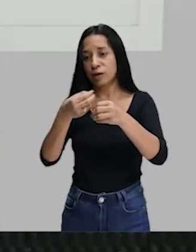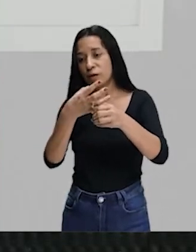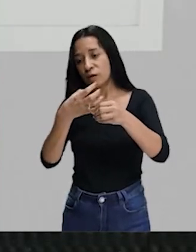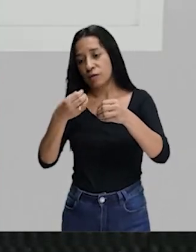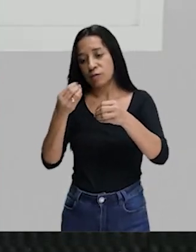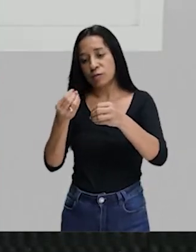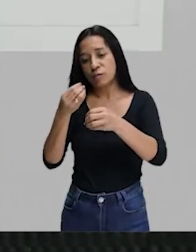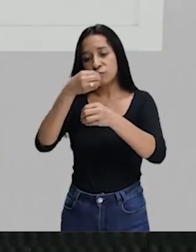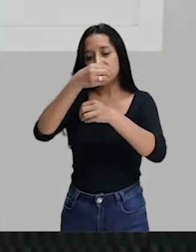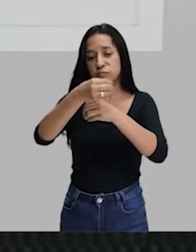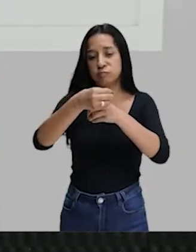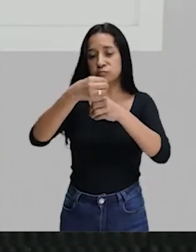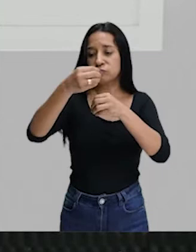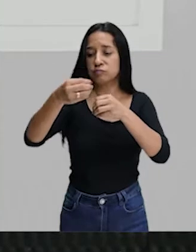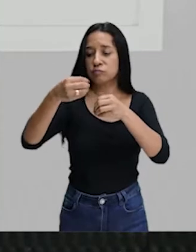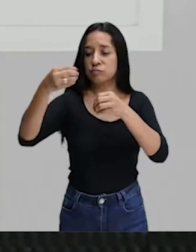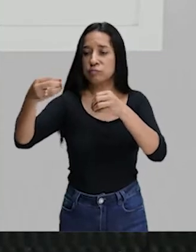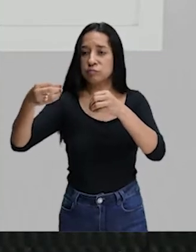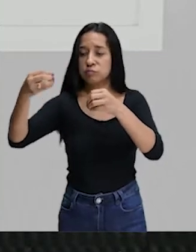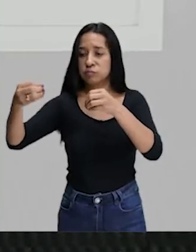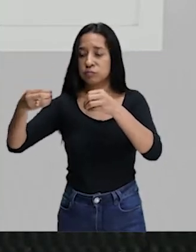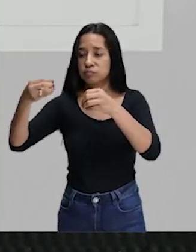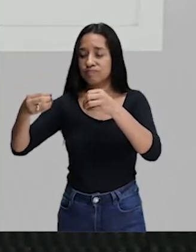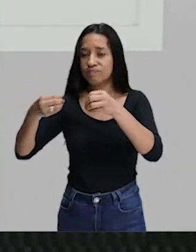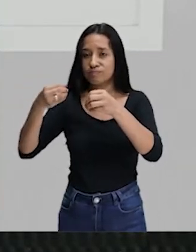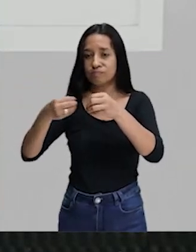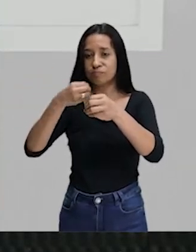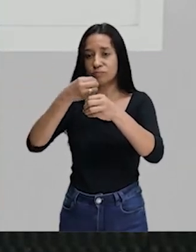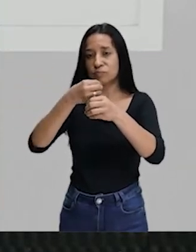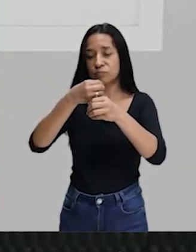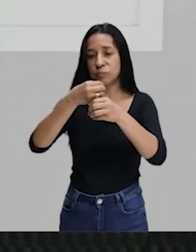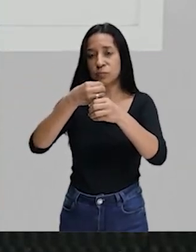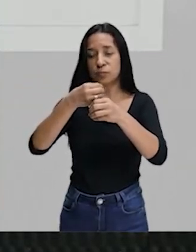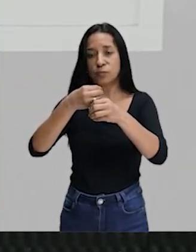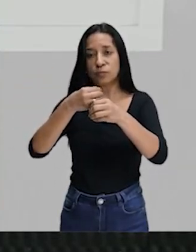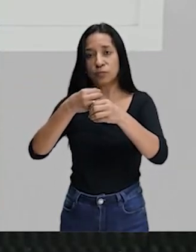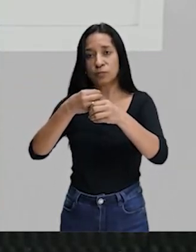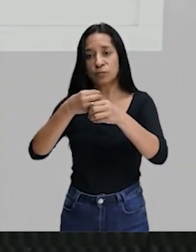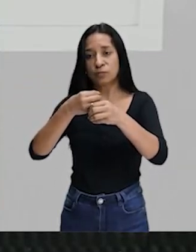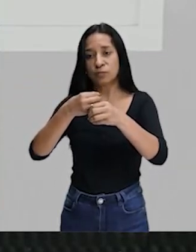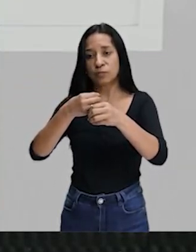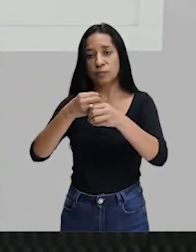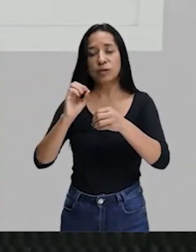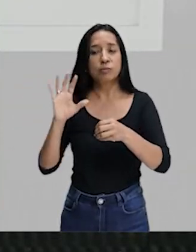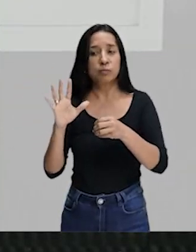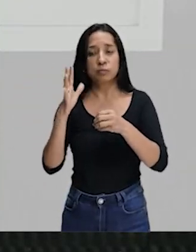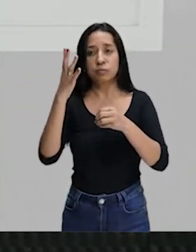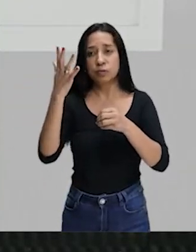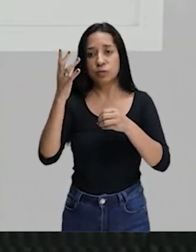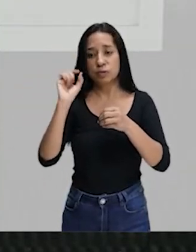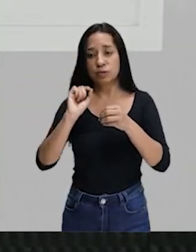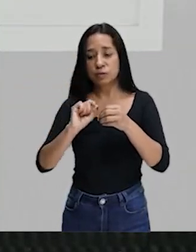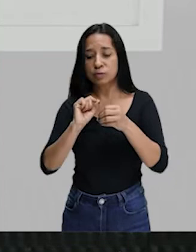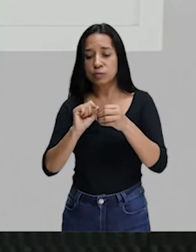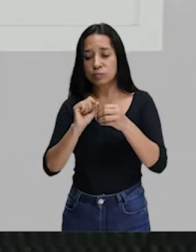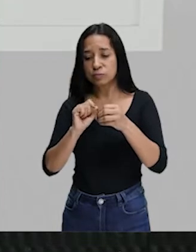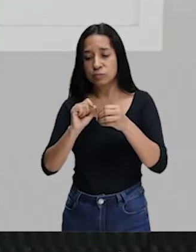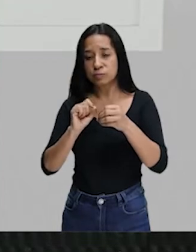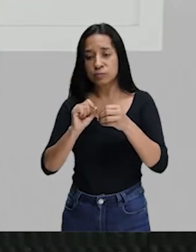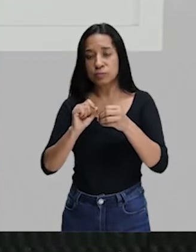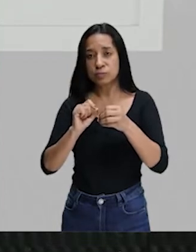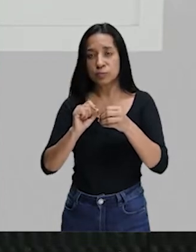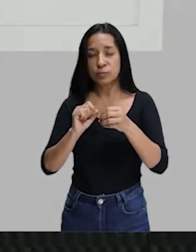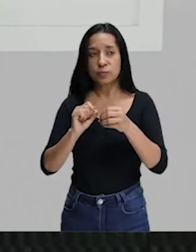para outra. E assim isso vai acontecendo em cadeia. Para que isso aconteça, não é,